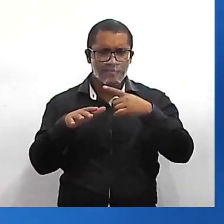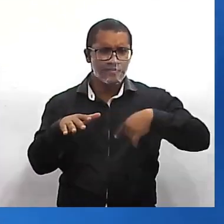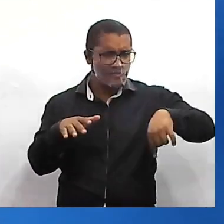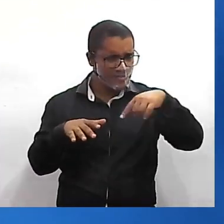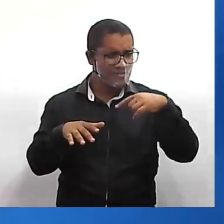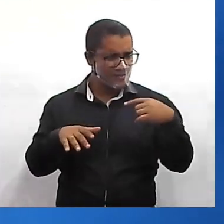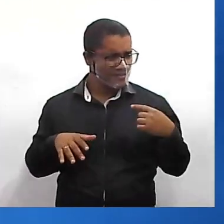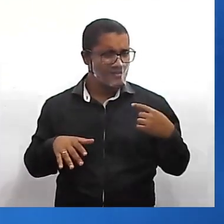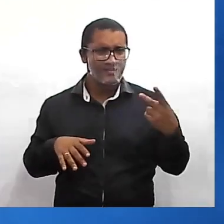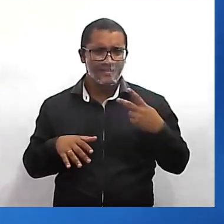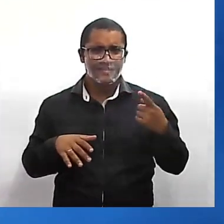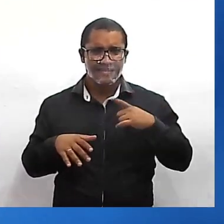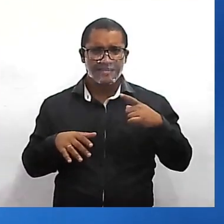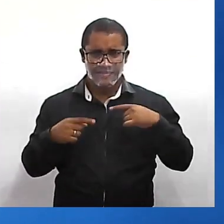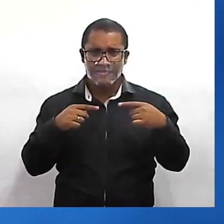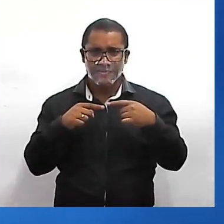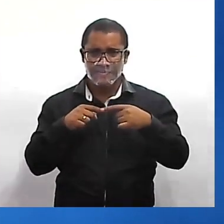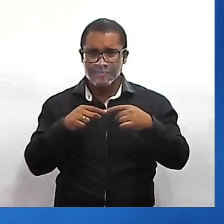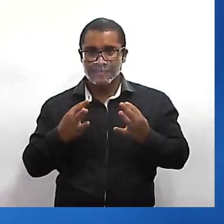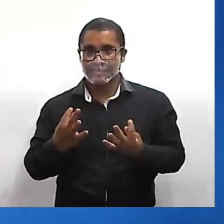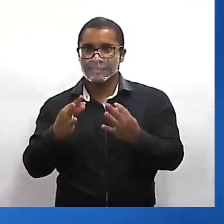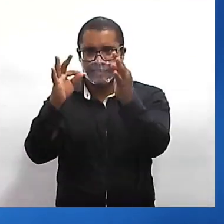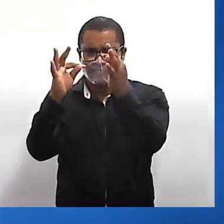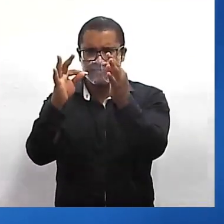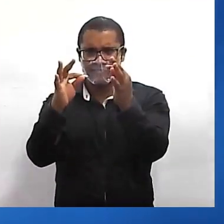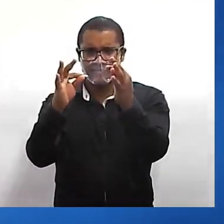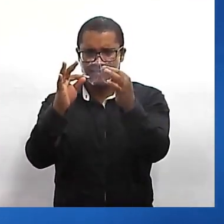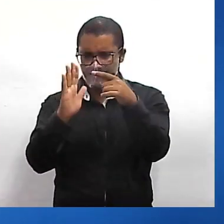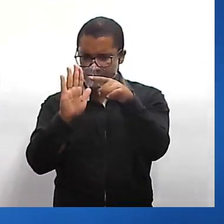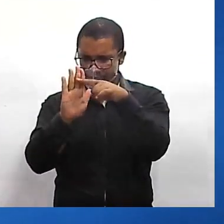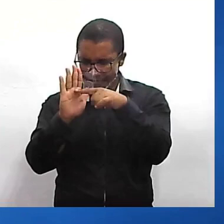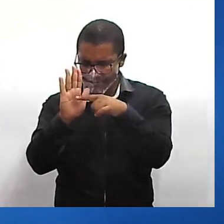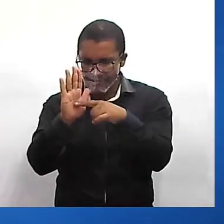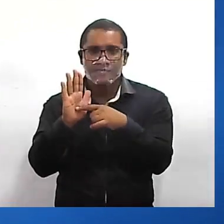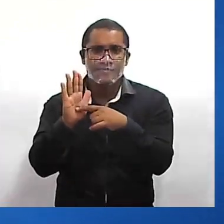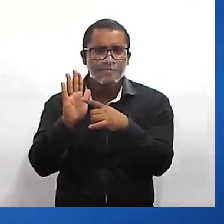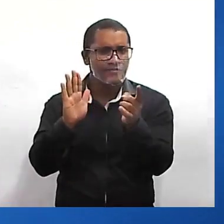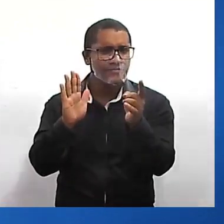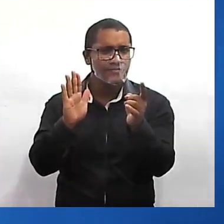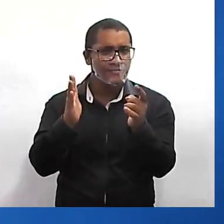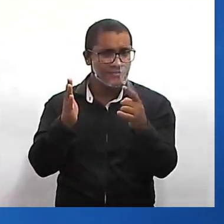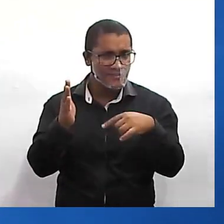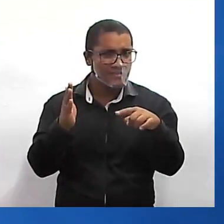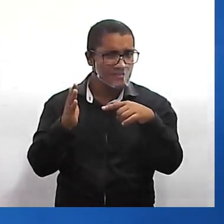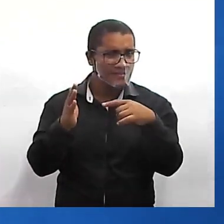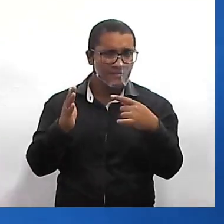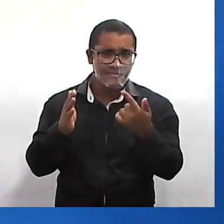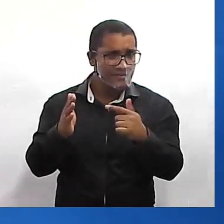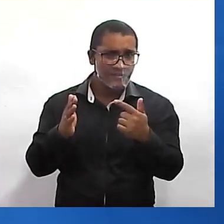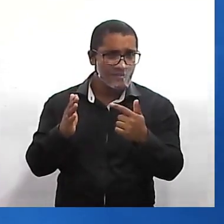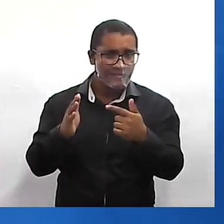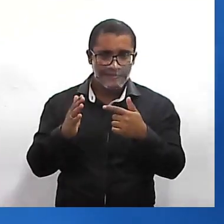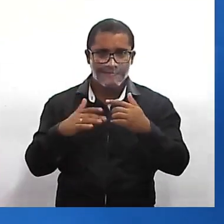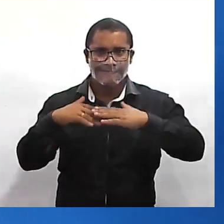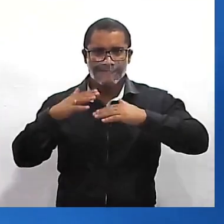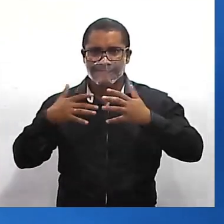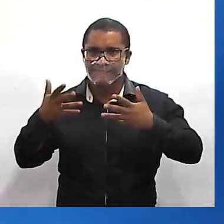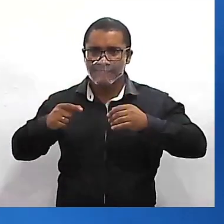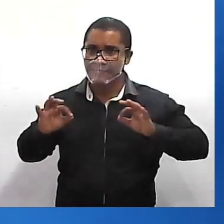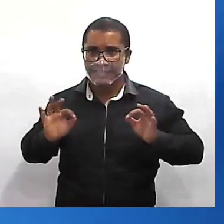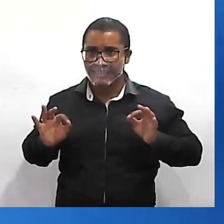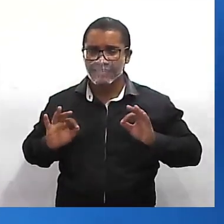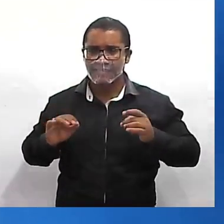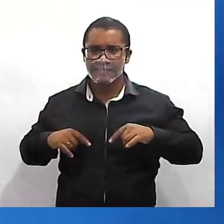de tecnologia, né, não somos da área de programação, né, a gente não deve focar neste aspecto, porque você poderia me